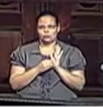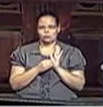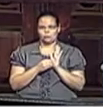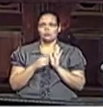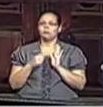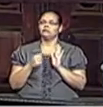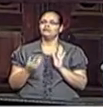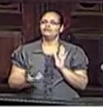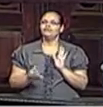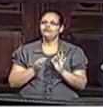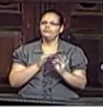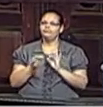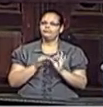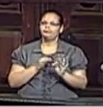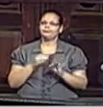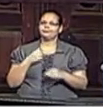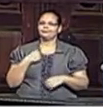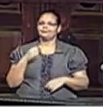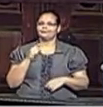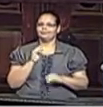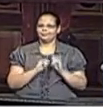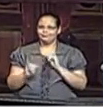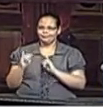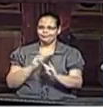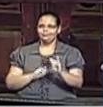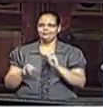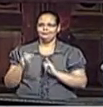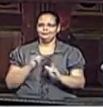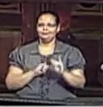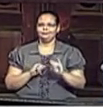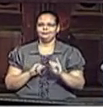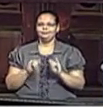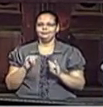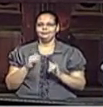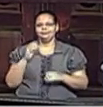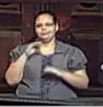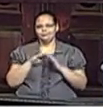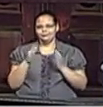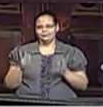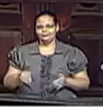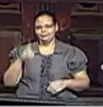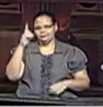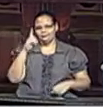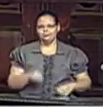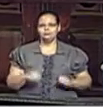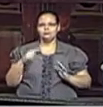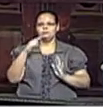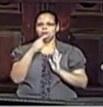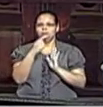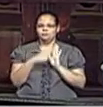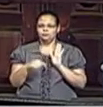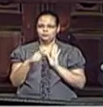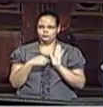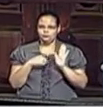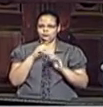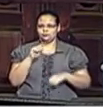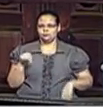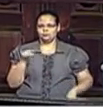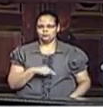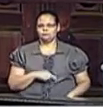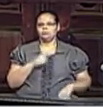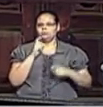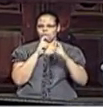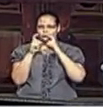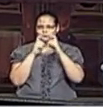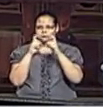esse projeto. Aí veio a notícia que a mesa diretora havia decidido cancelar essa